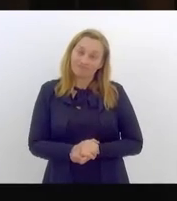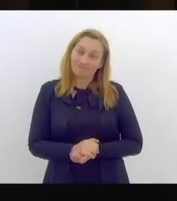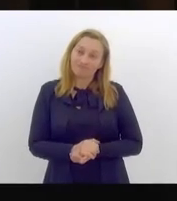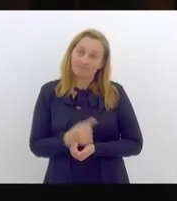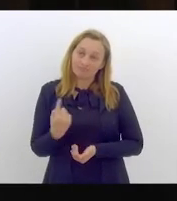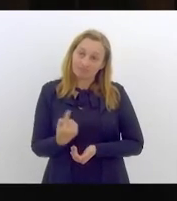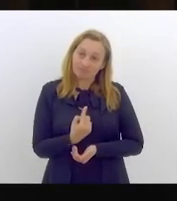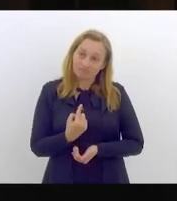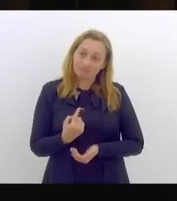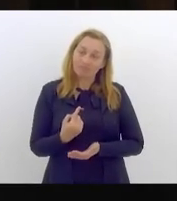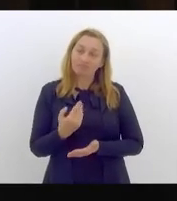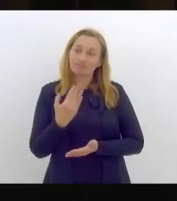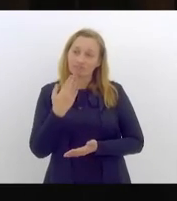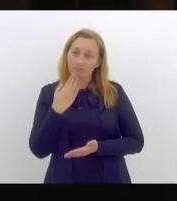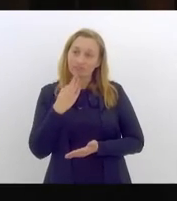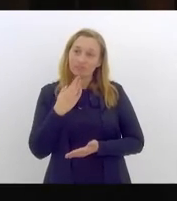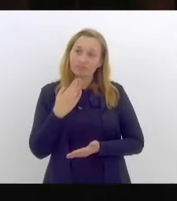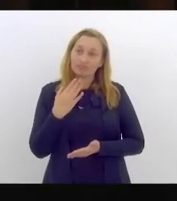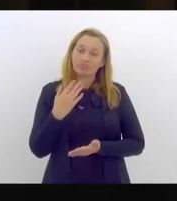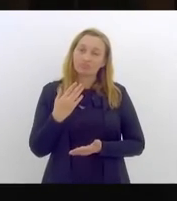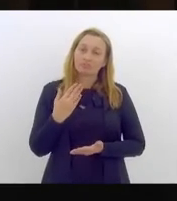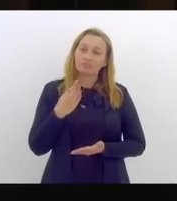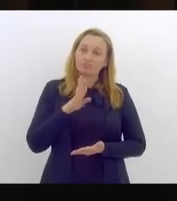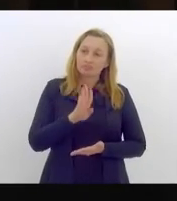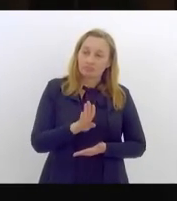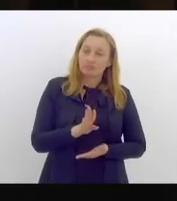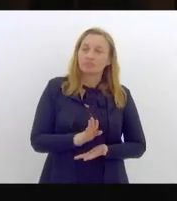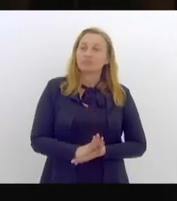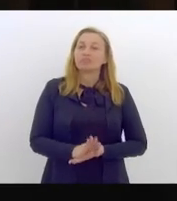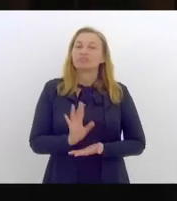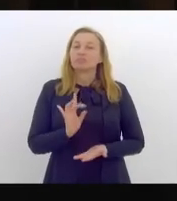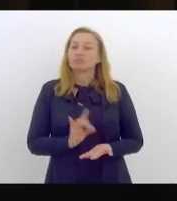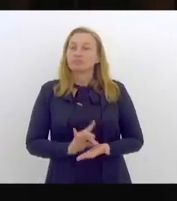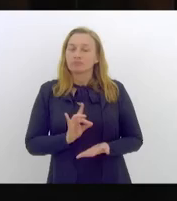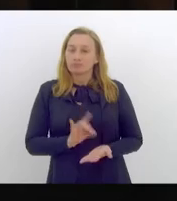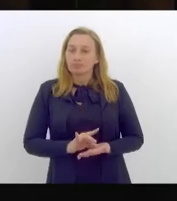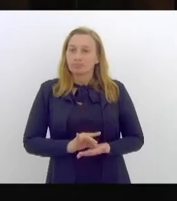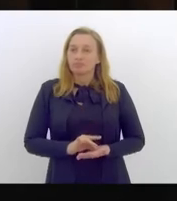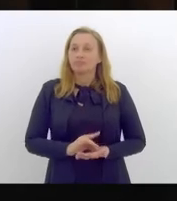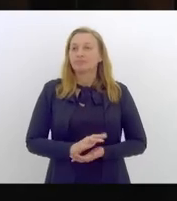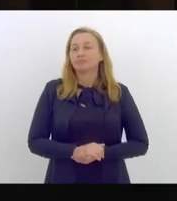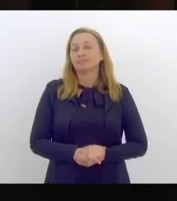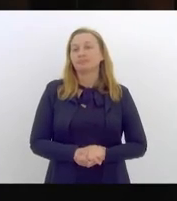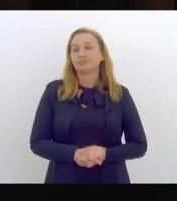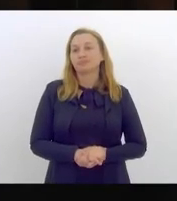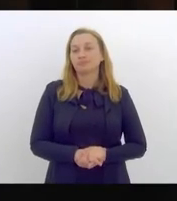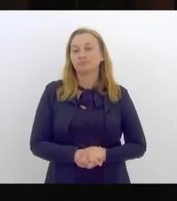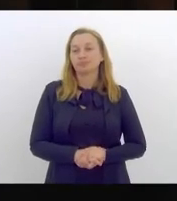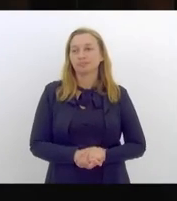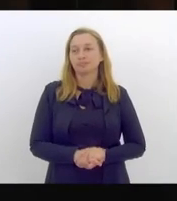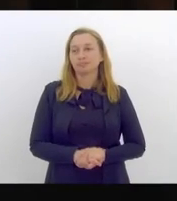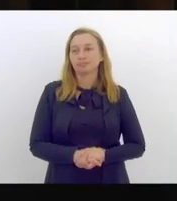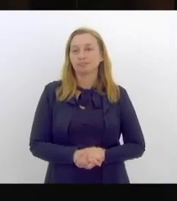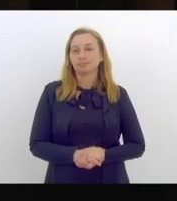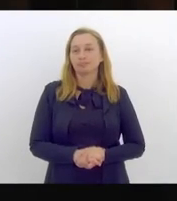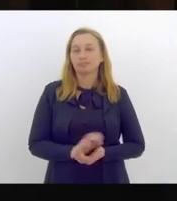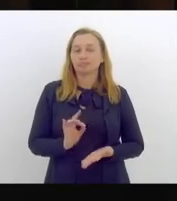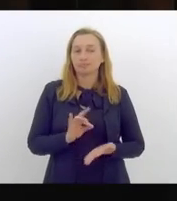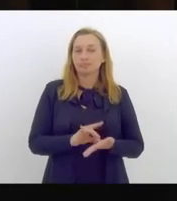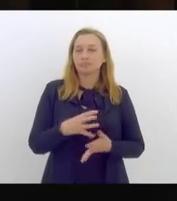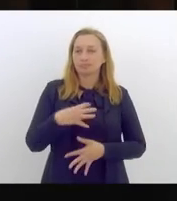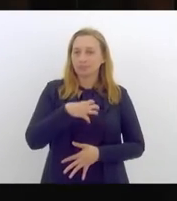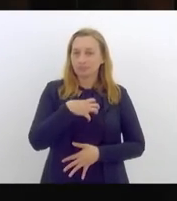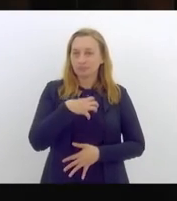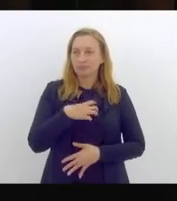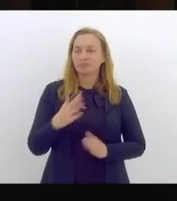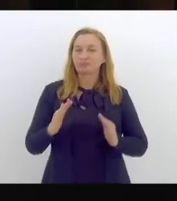nós que nos comprometemos com a verdade, nós que nos comprometemos a fazer valer o real sentido